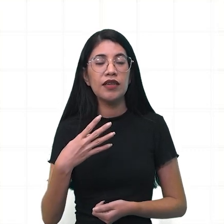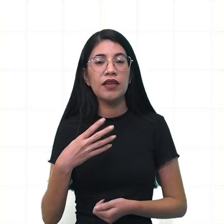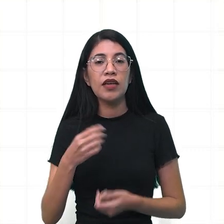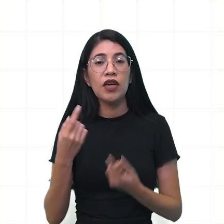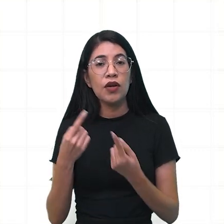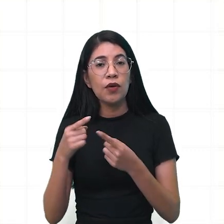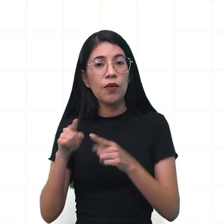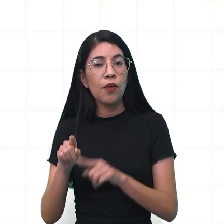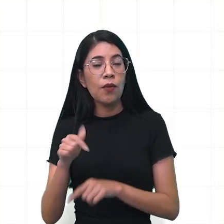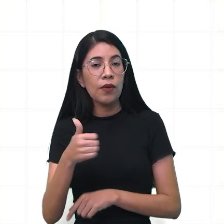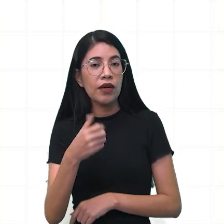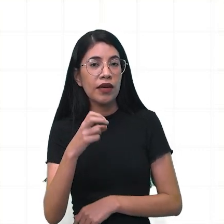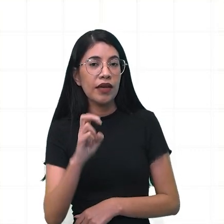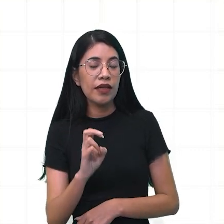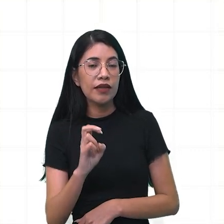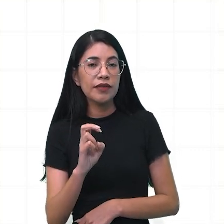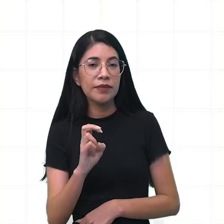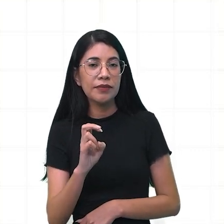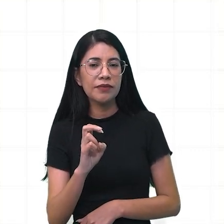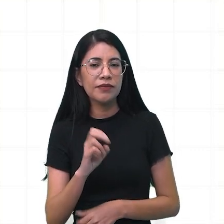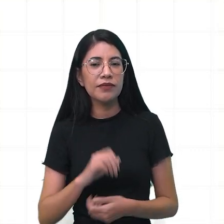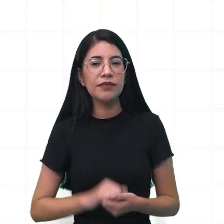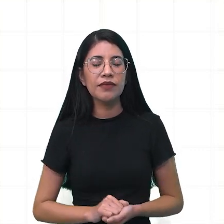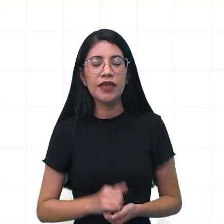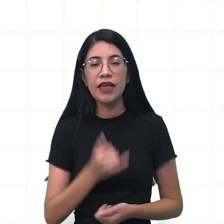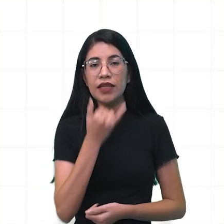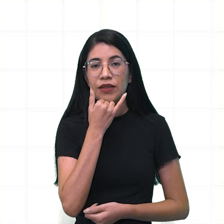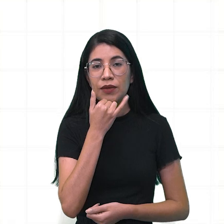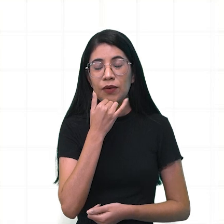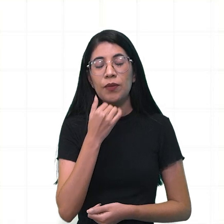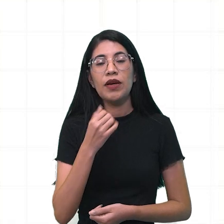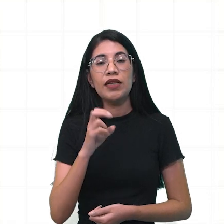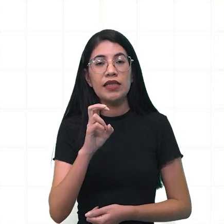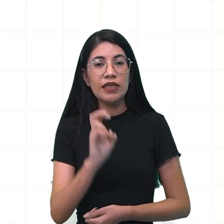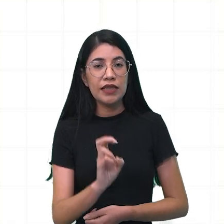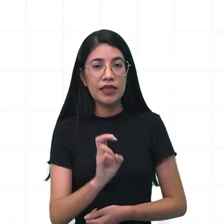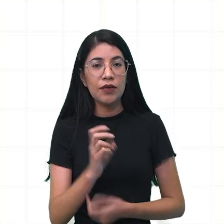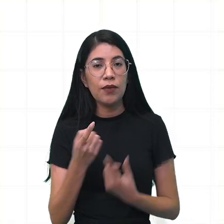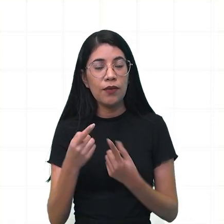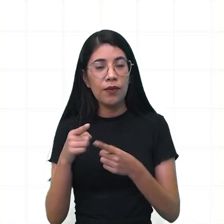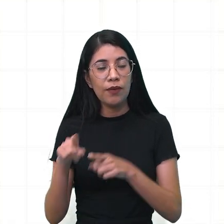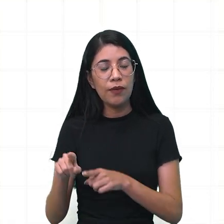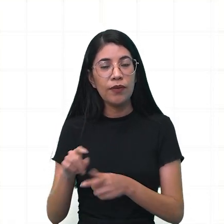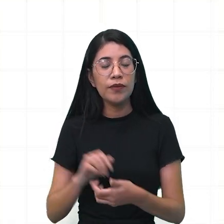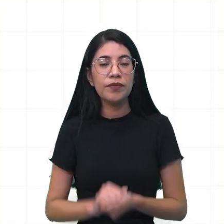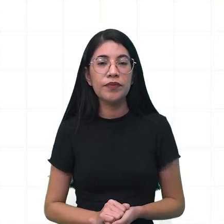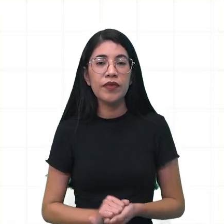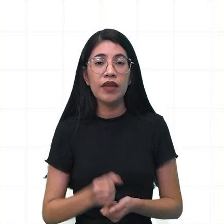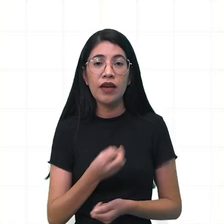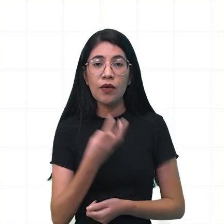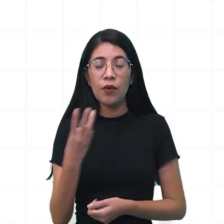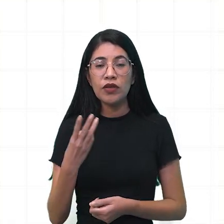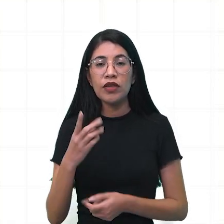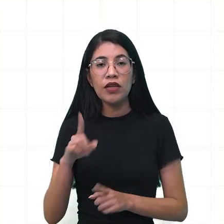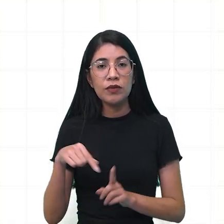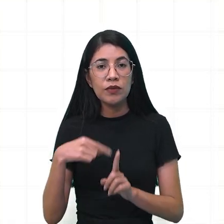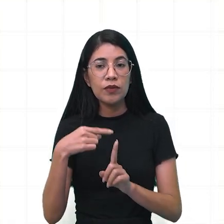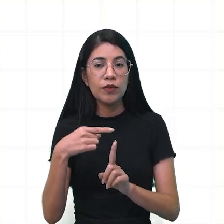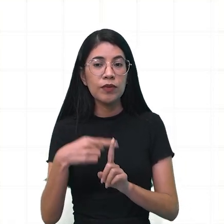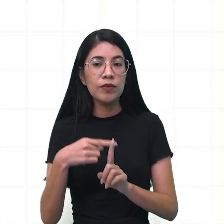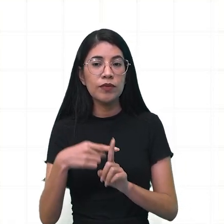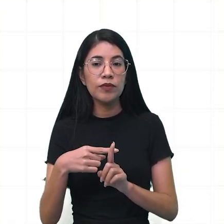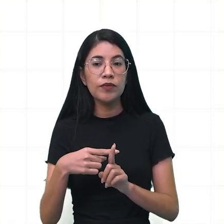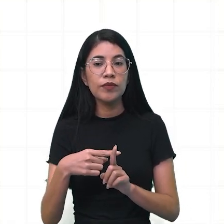sofreu 15 melhor 15 não né cinco e ele tem um saldo positivo